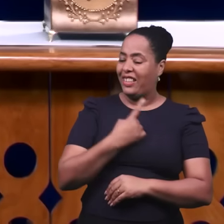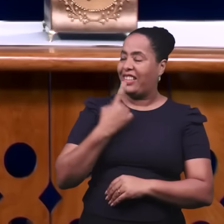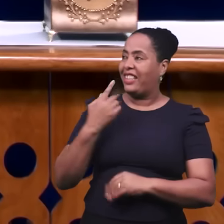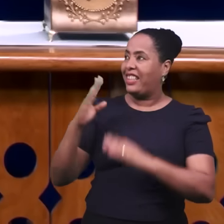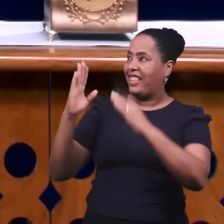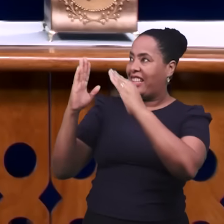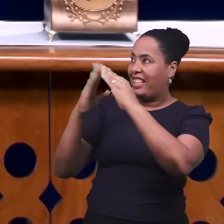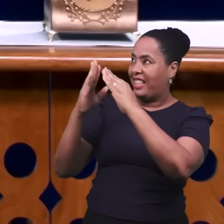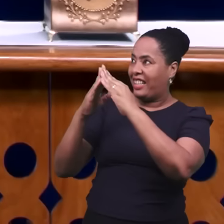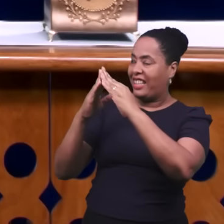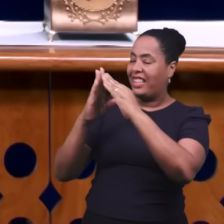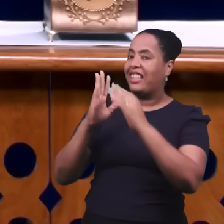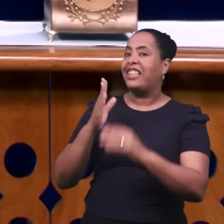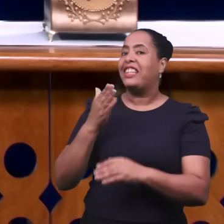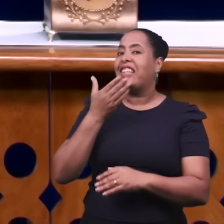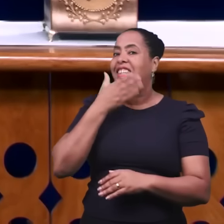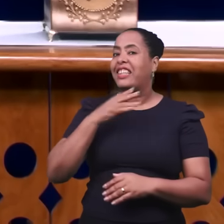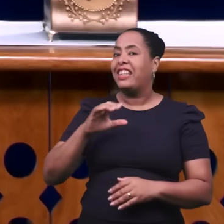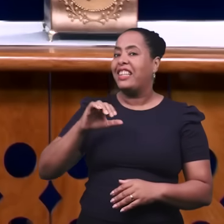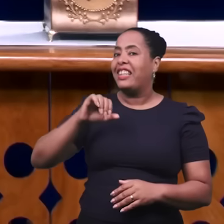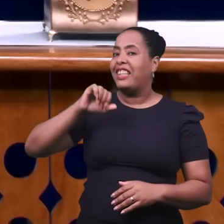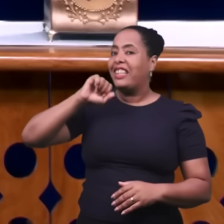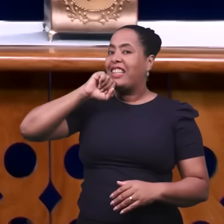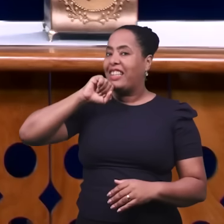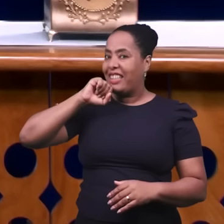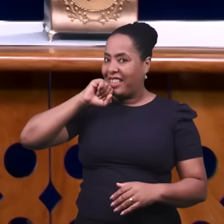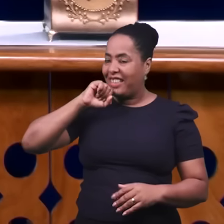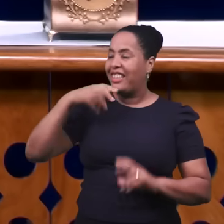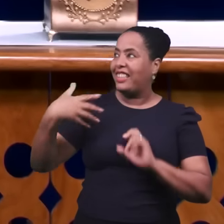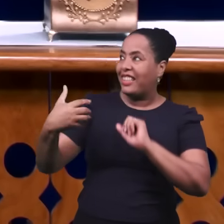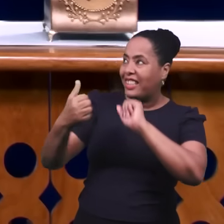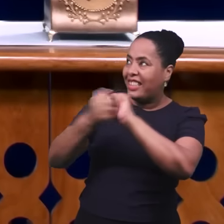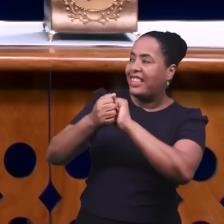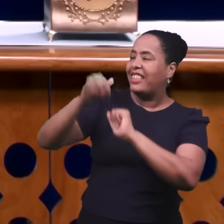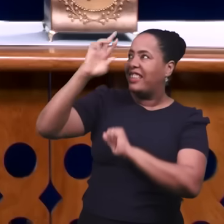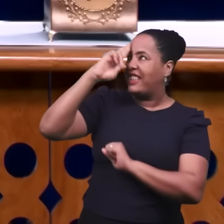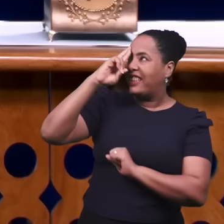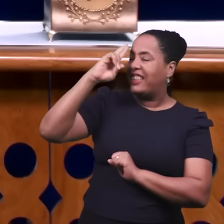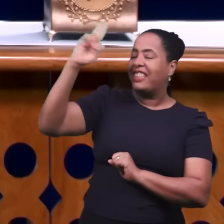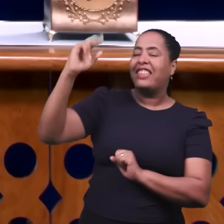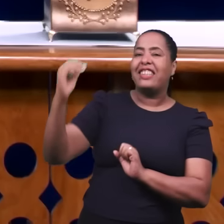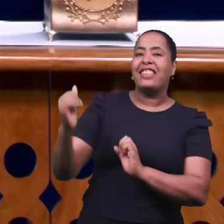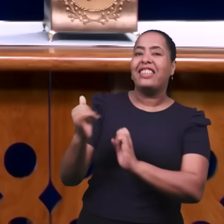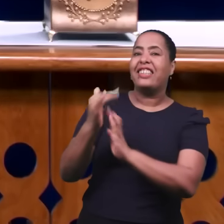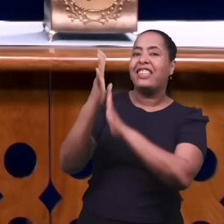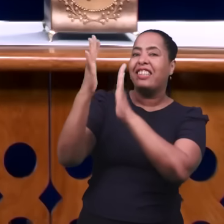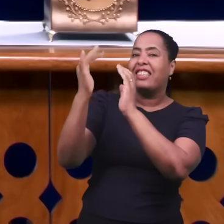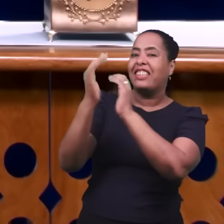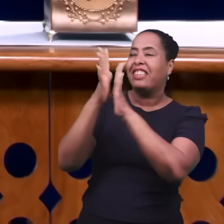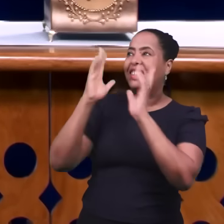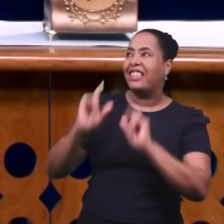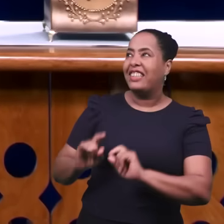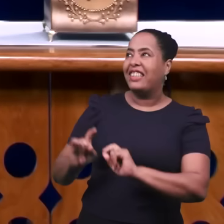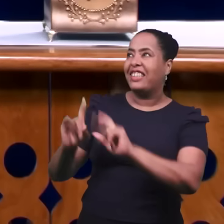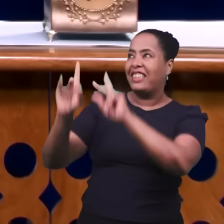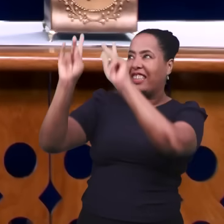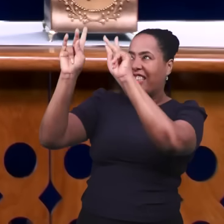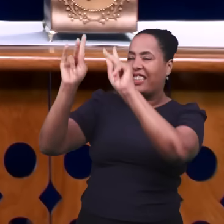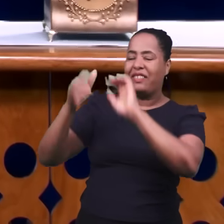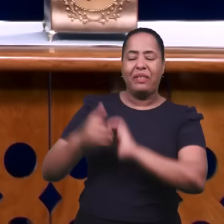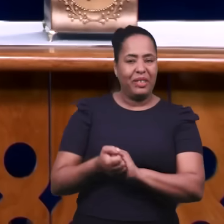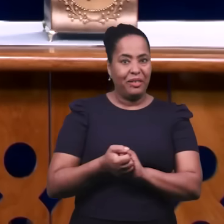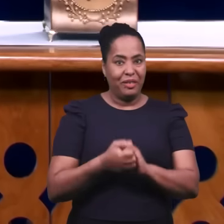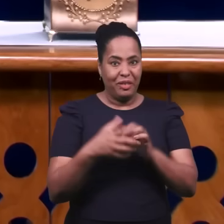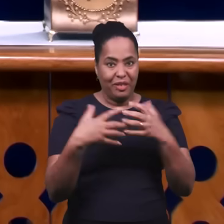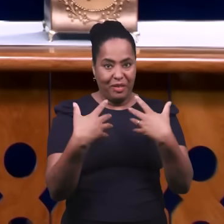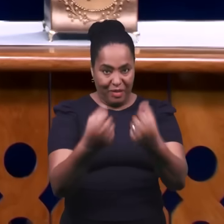na casa do Pai, quando estivermos com o Senhor, vamos louvá-lo eternamente. Vamos cantar